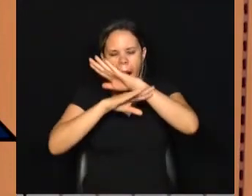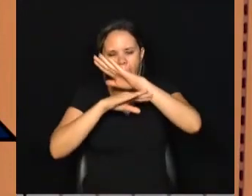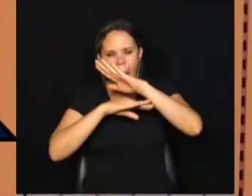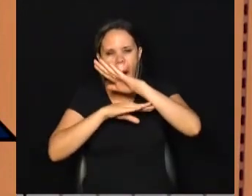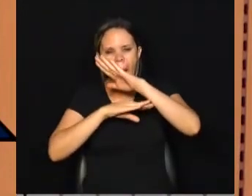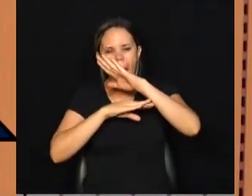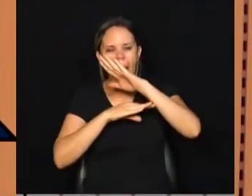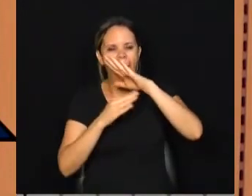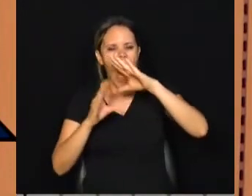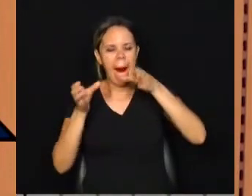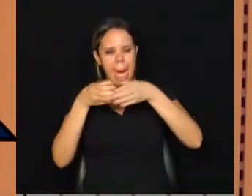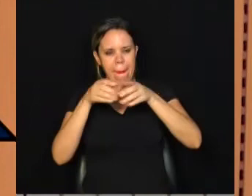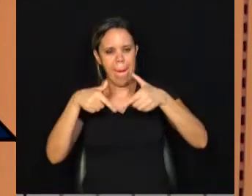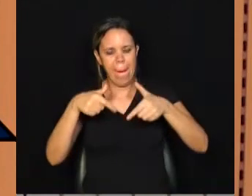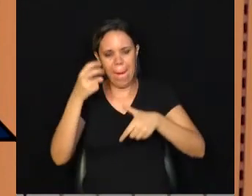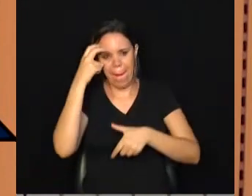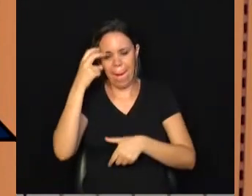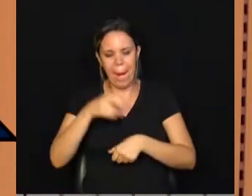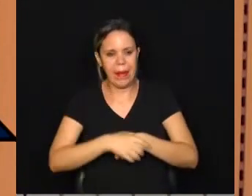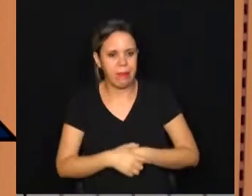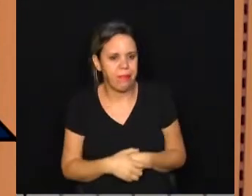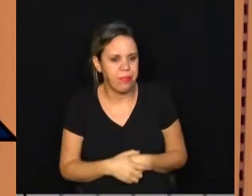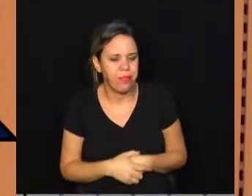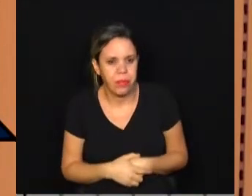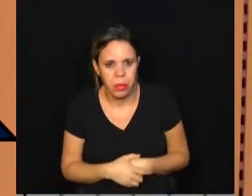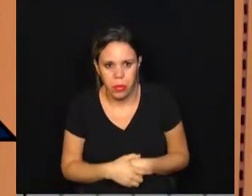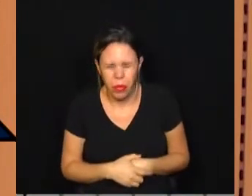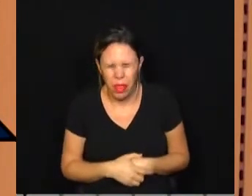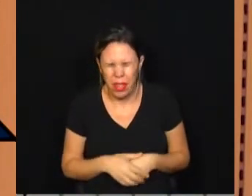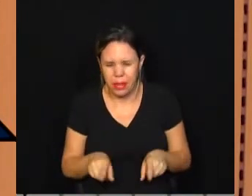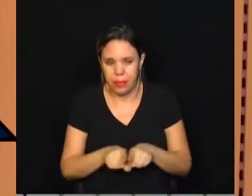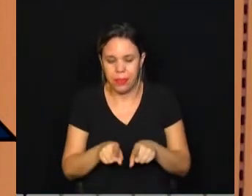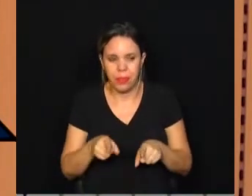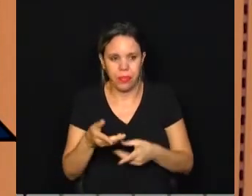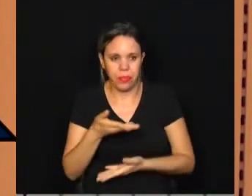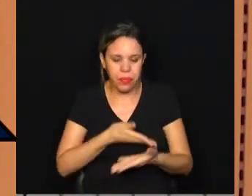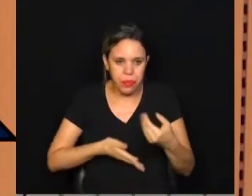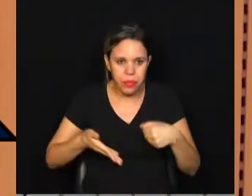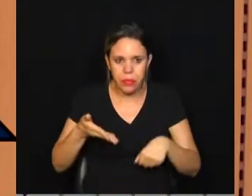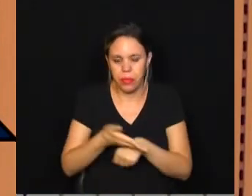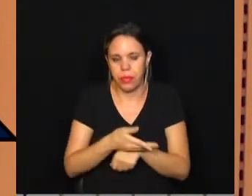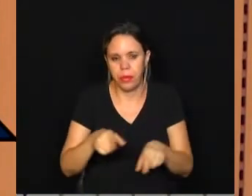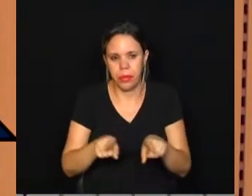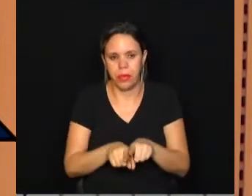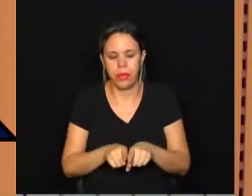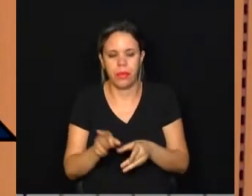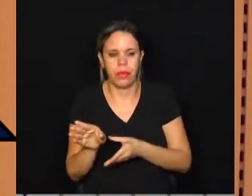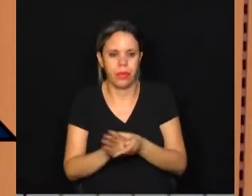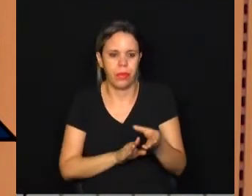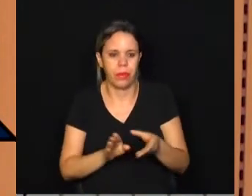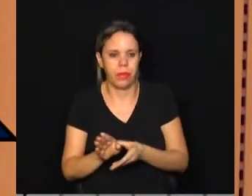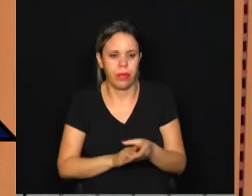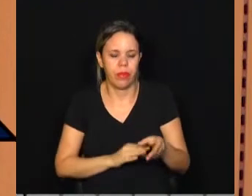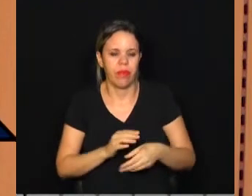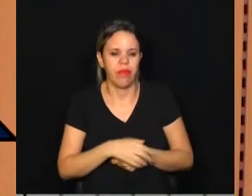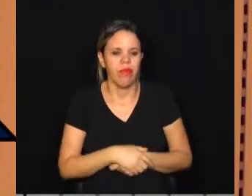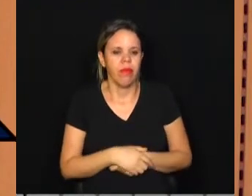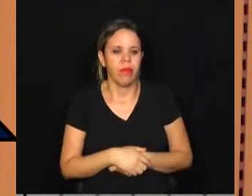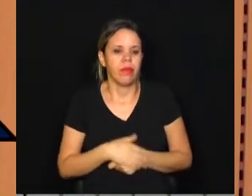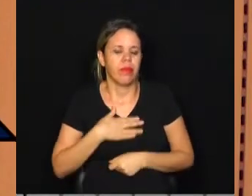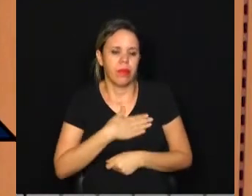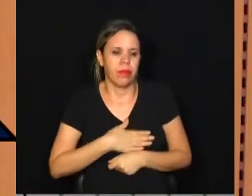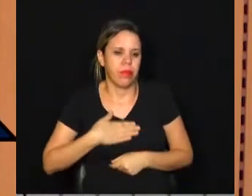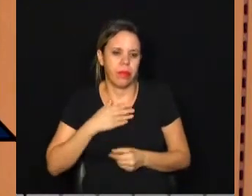Municipal, Comissão de Cultura, e envolve também ao Conselho, né? Então, eu gostaria